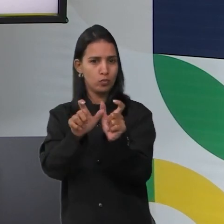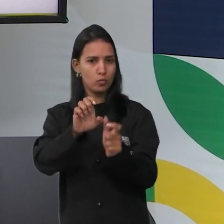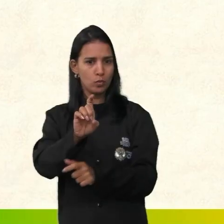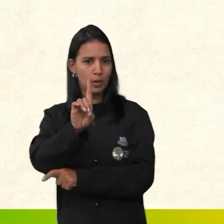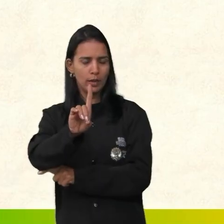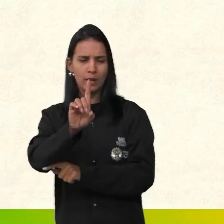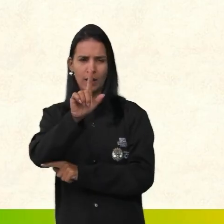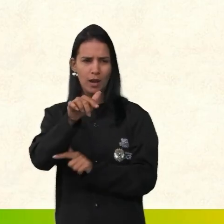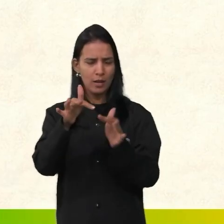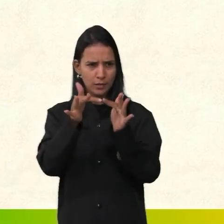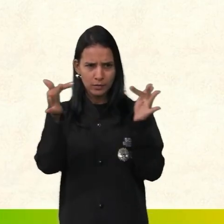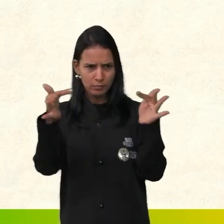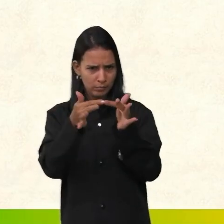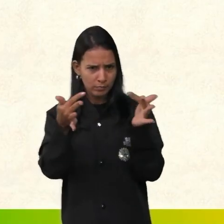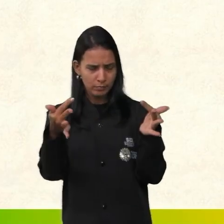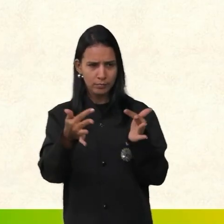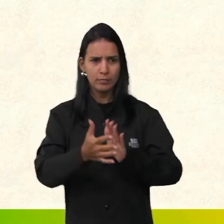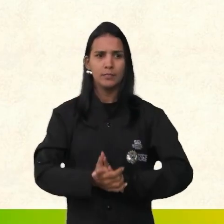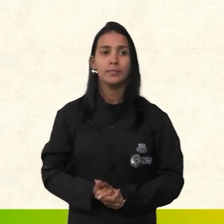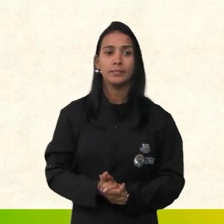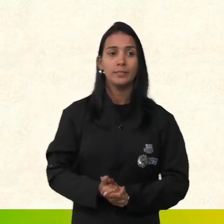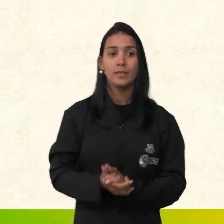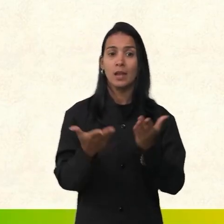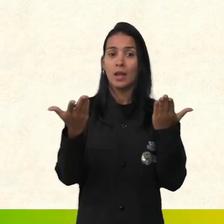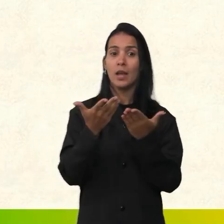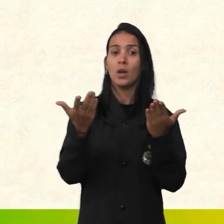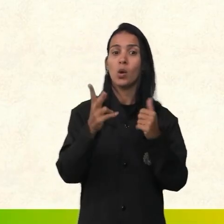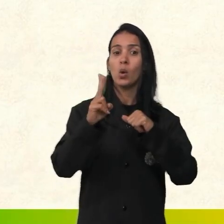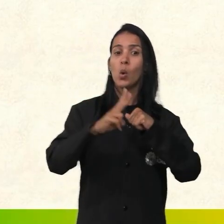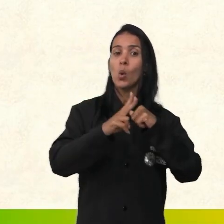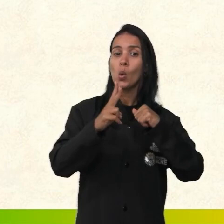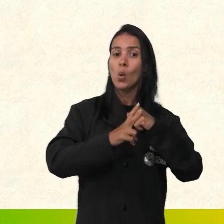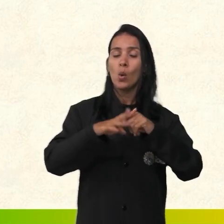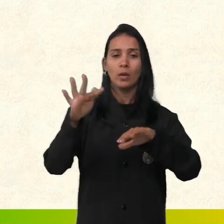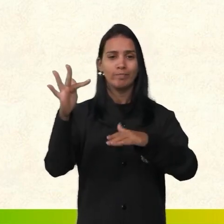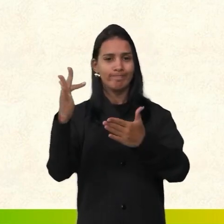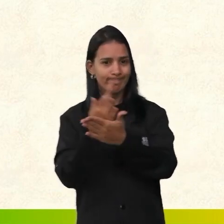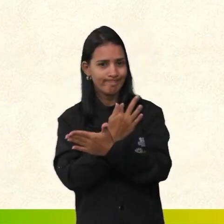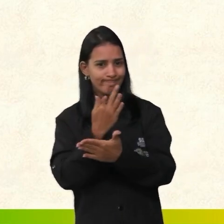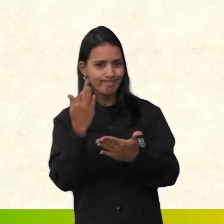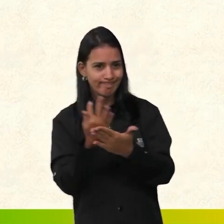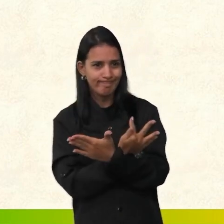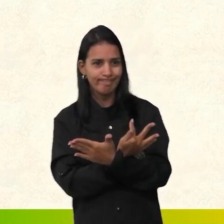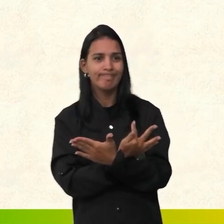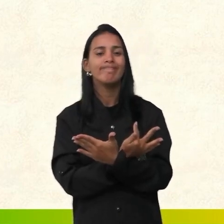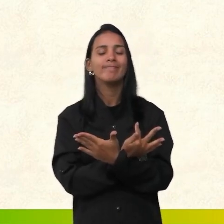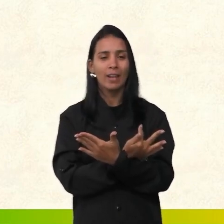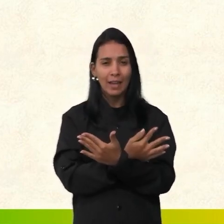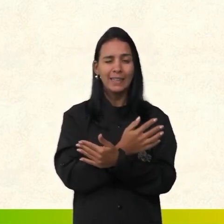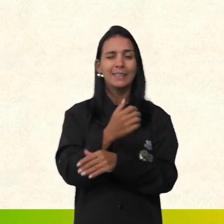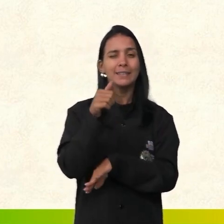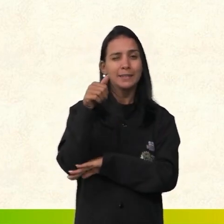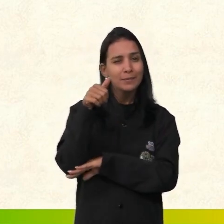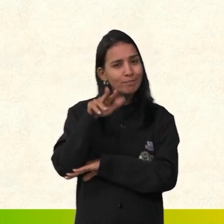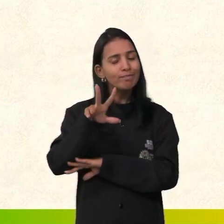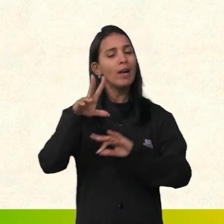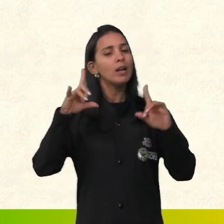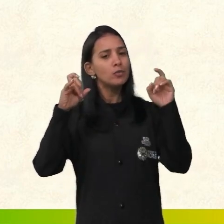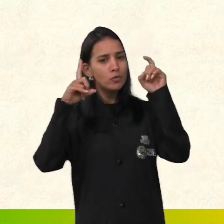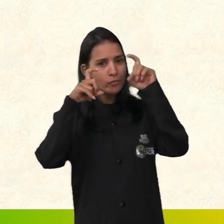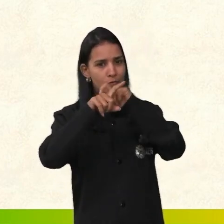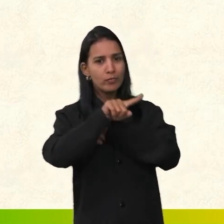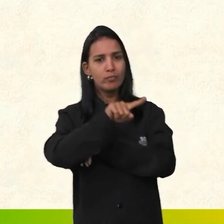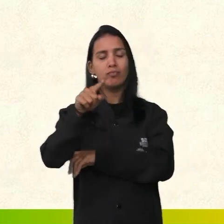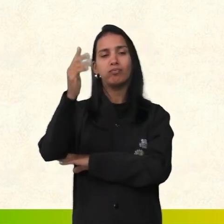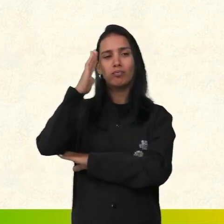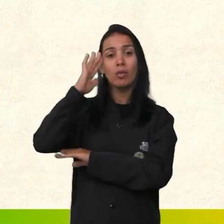Próximo, nós temos agora os verbos irregulares. Vai só dificultar um pouquinho o entendimento de vocês,